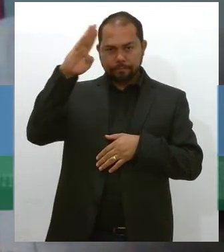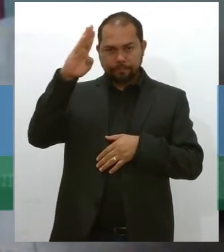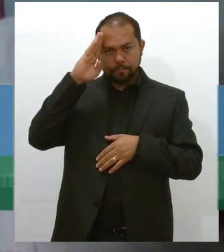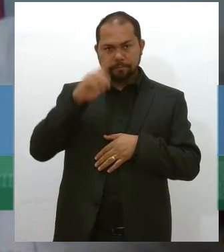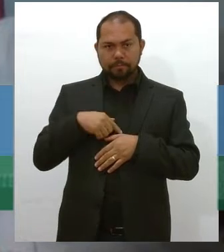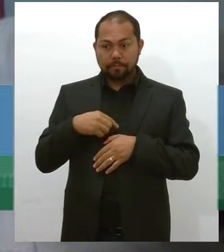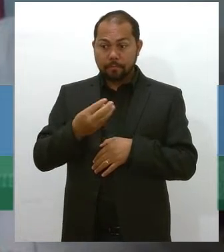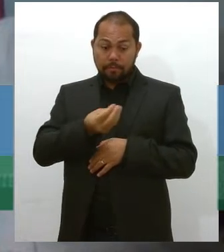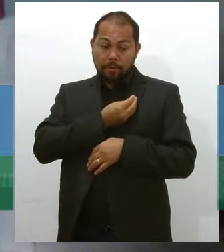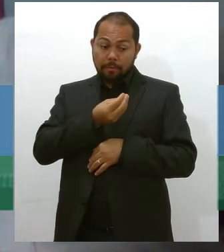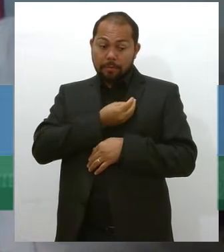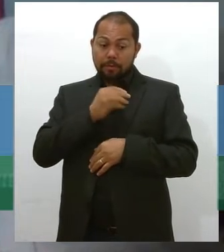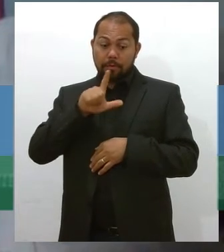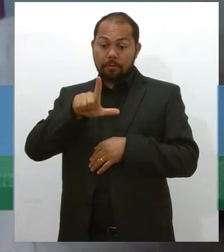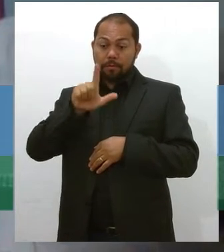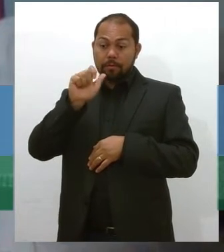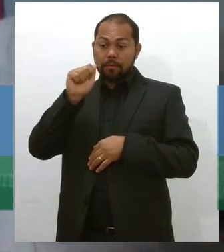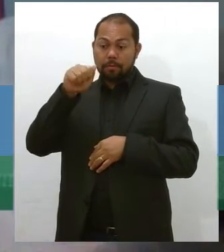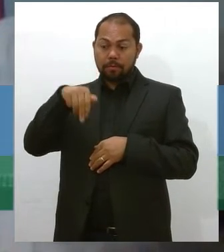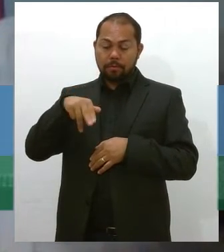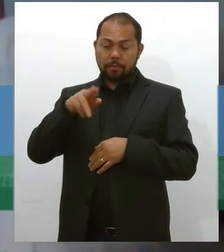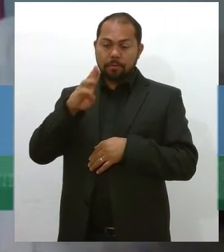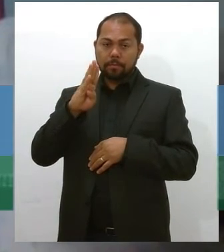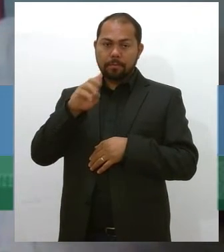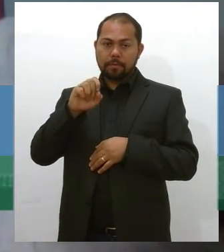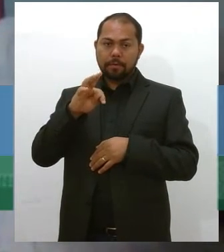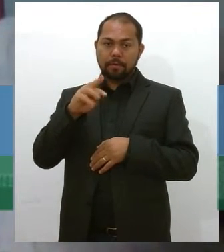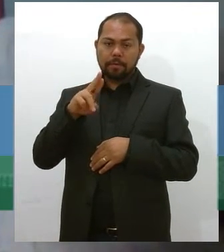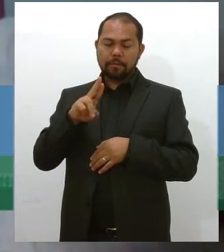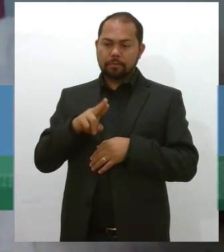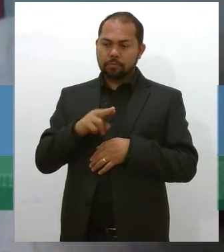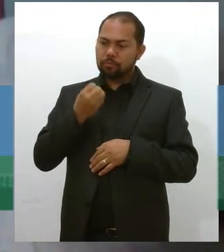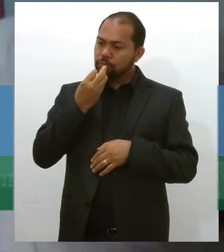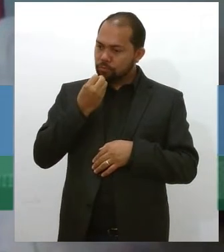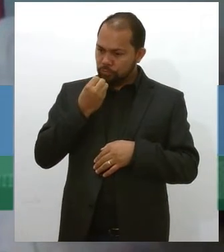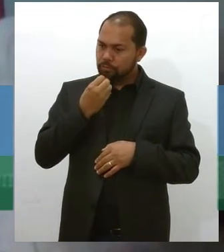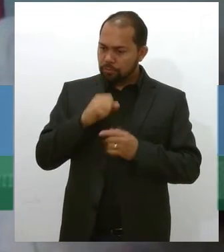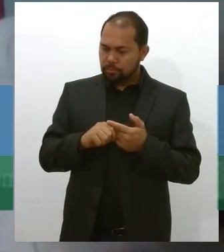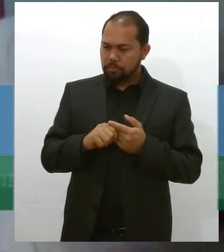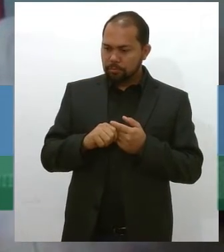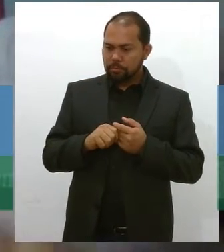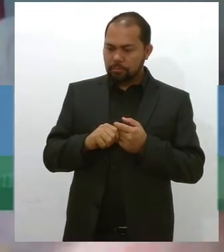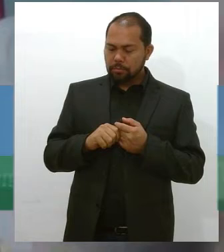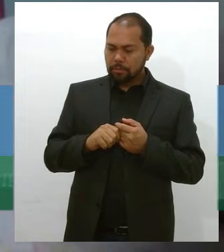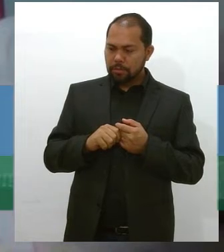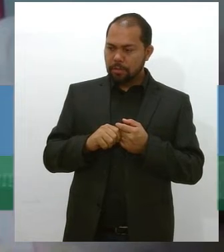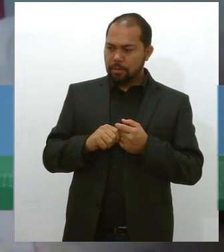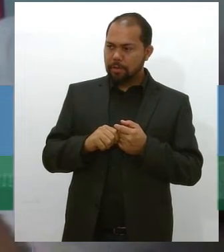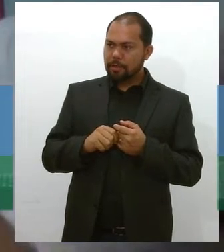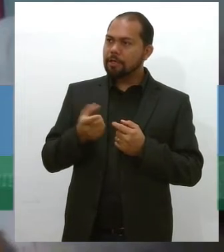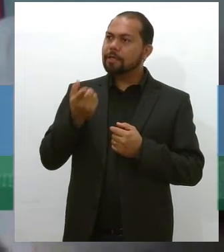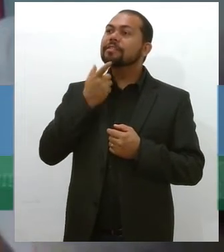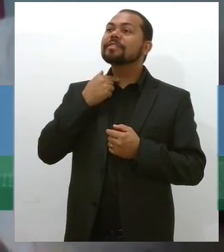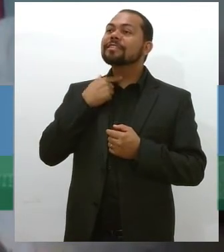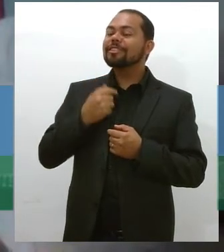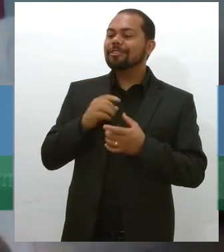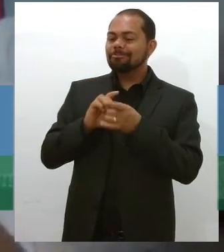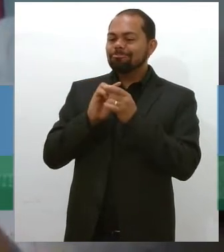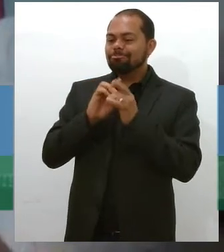foi bom para fortalecer o grupo que era pró-Dom Pedro I aqui, Né? Isso significa dizer que as